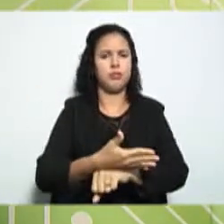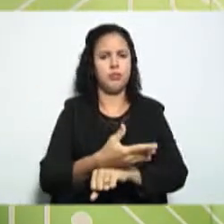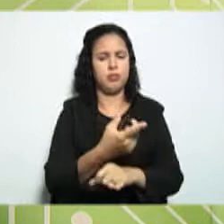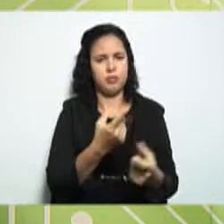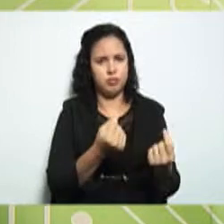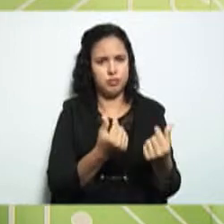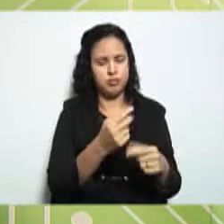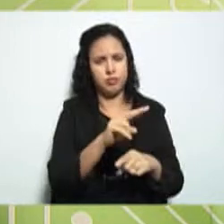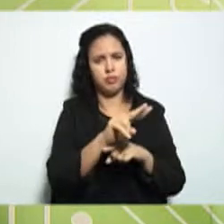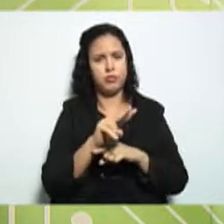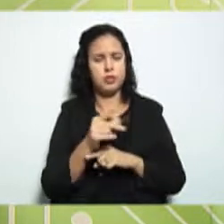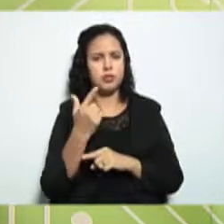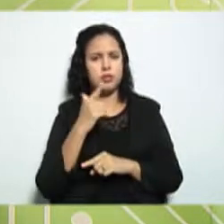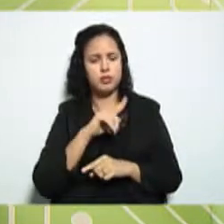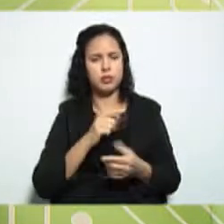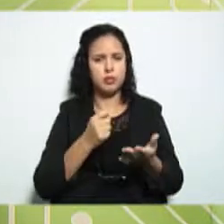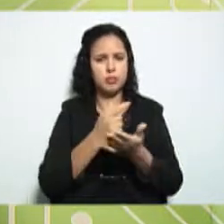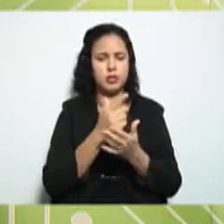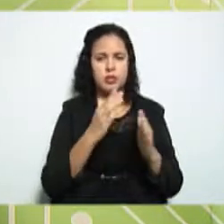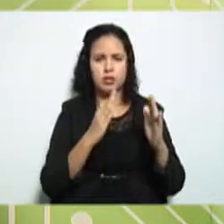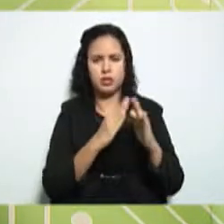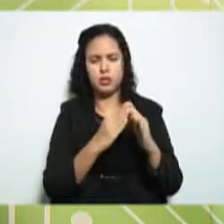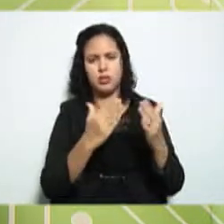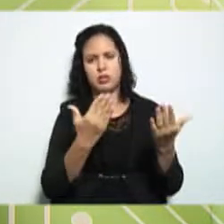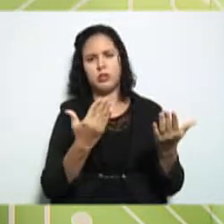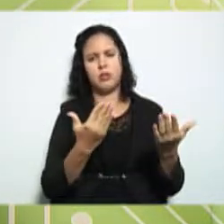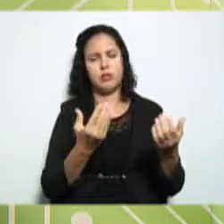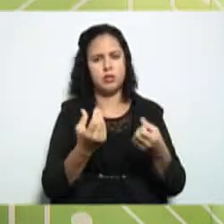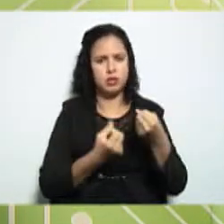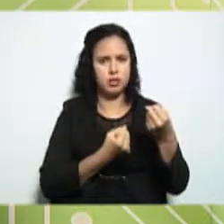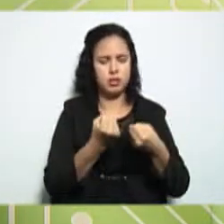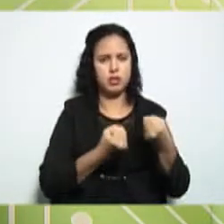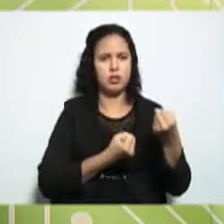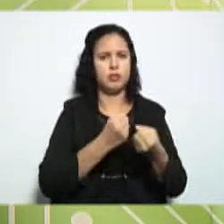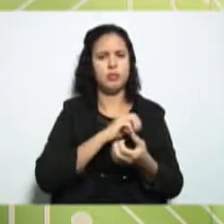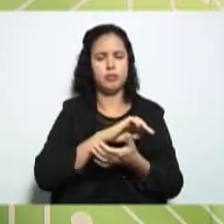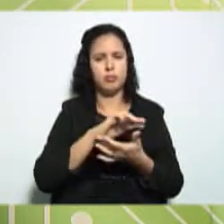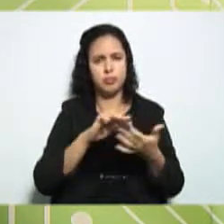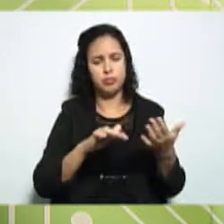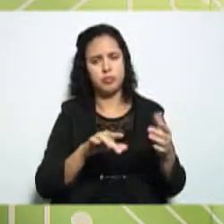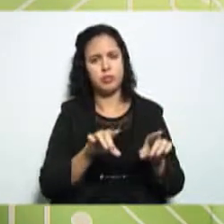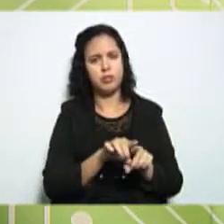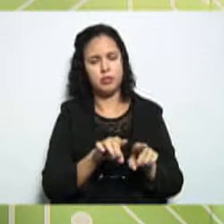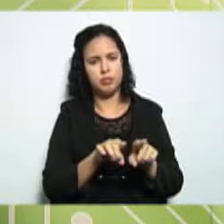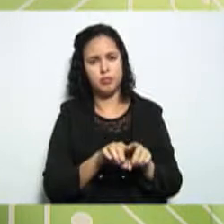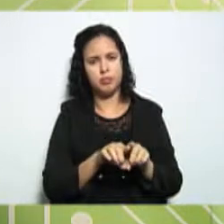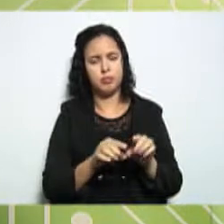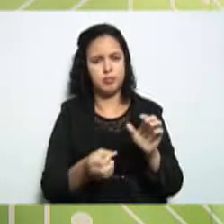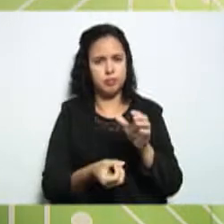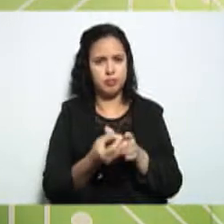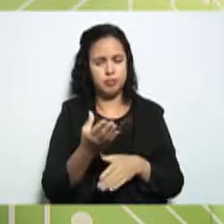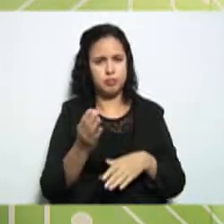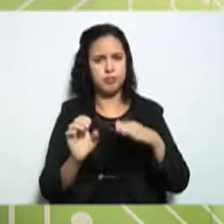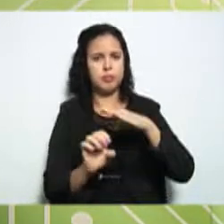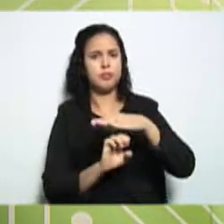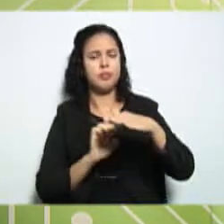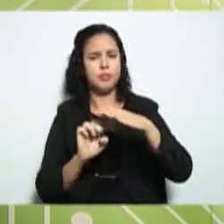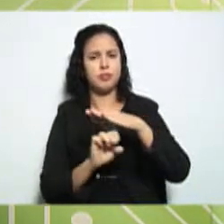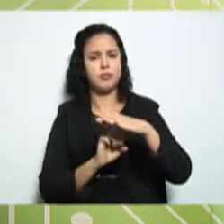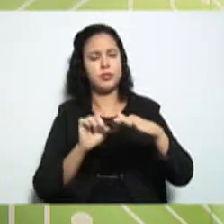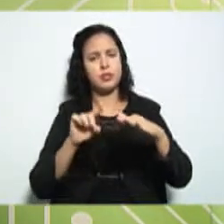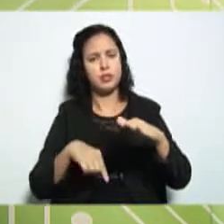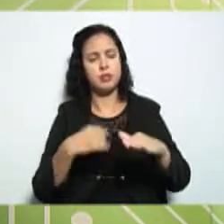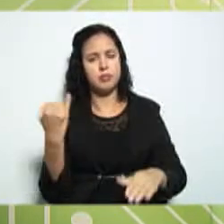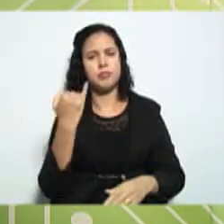comprar uma geladeira, um fogão, uma casa, um carro, mas também você monta uma empresa. E as empresas são uma coisa muito importante para a